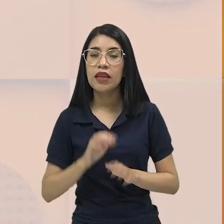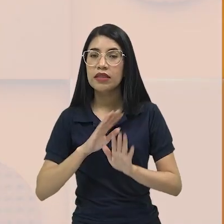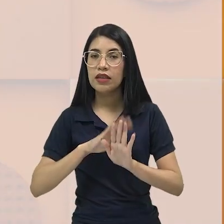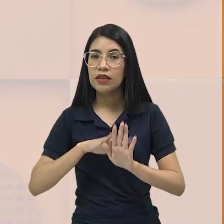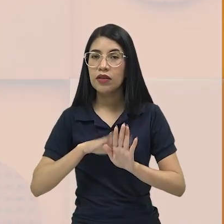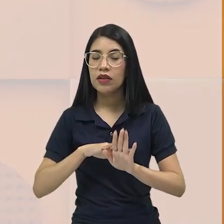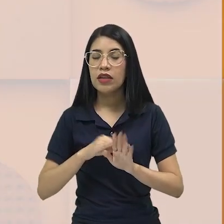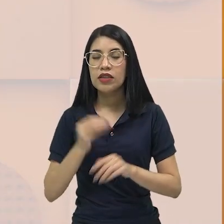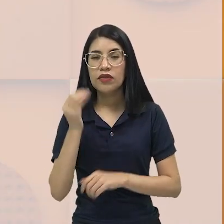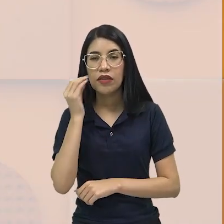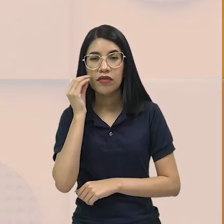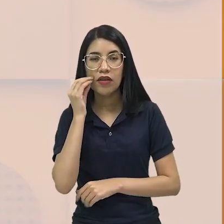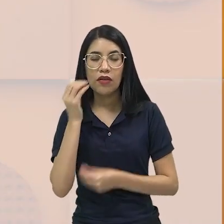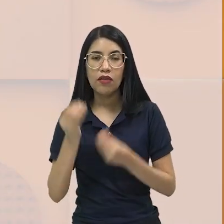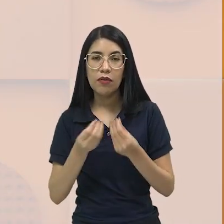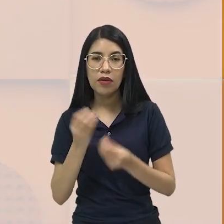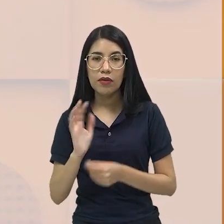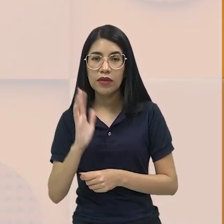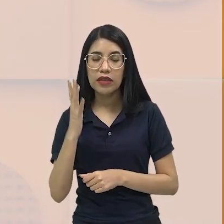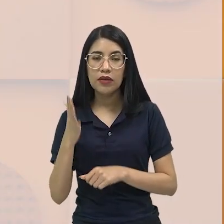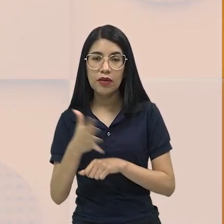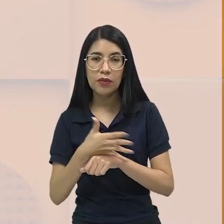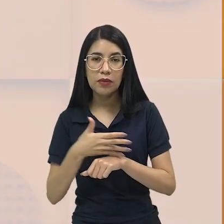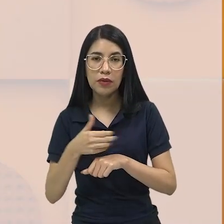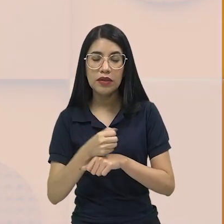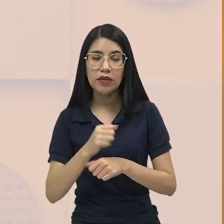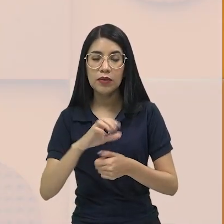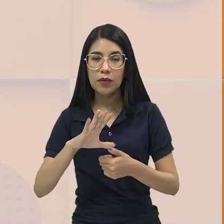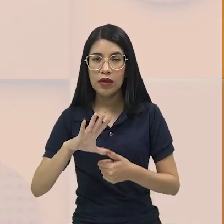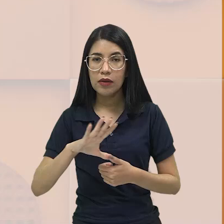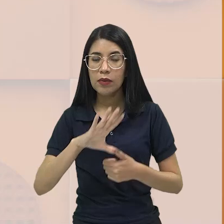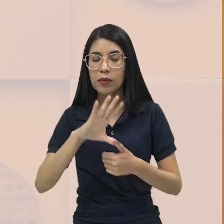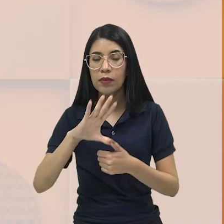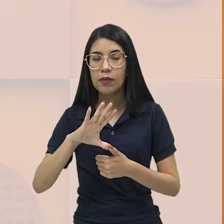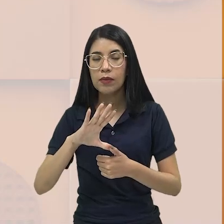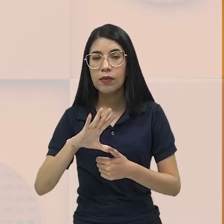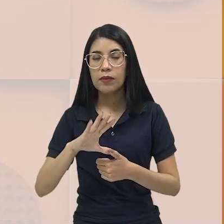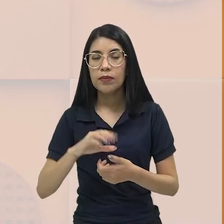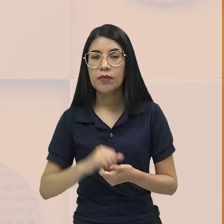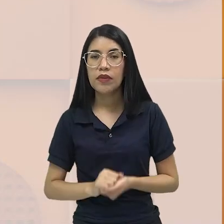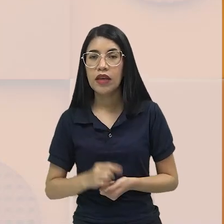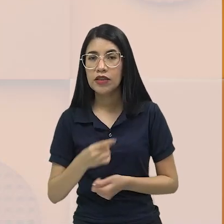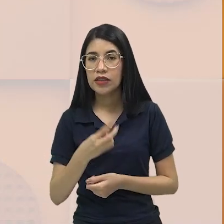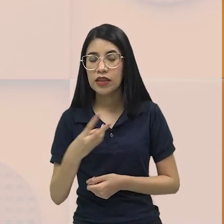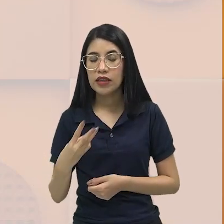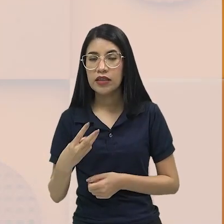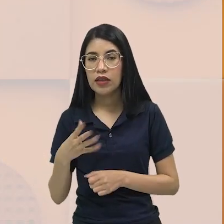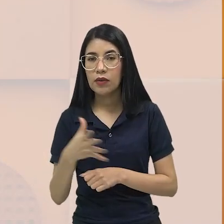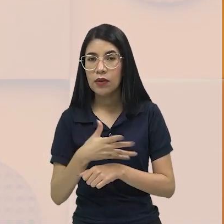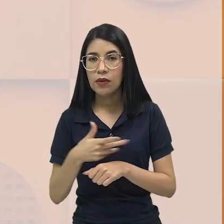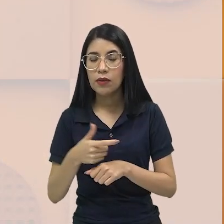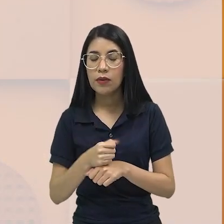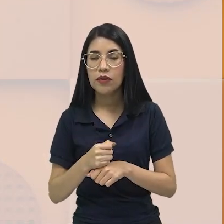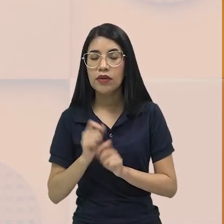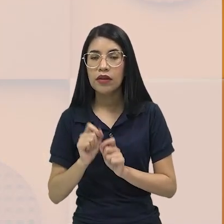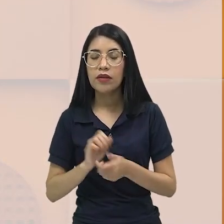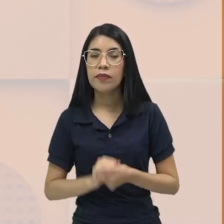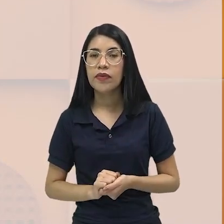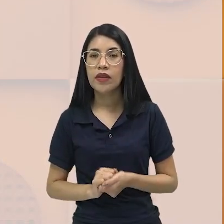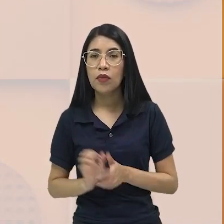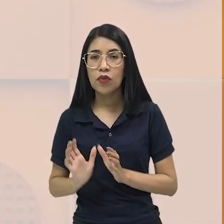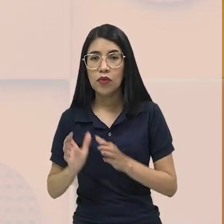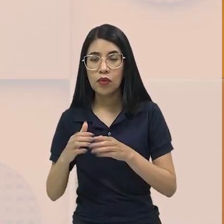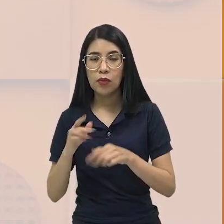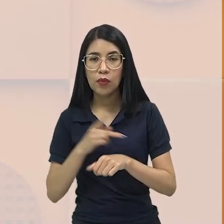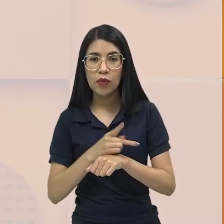como é que foi a colonização norte-americana, estadunidense ali das 13 colônias, que foram colonizadas por puritanos,